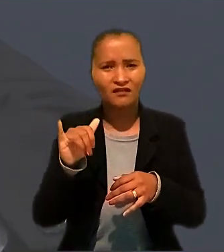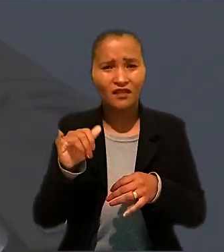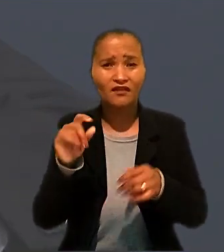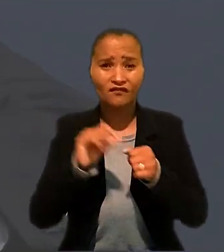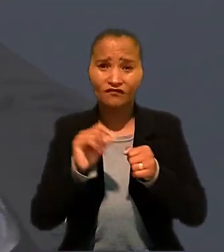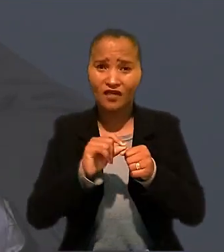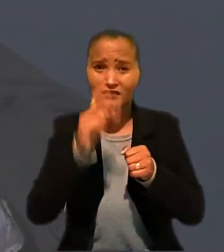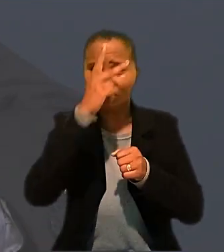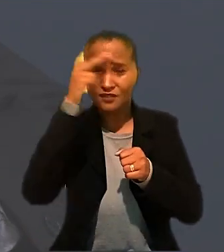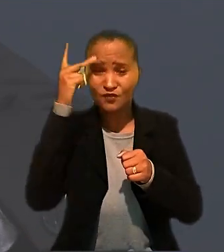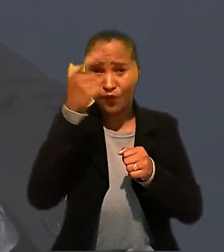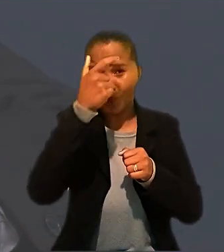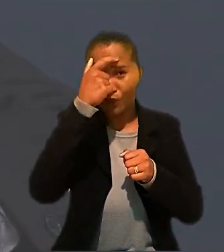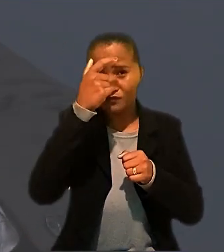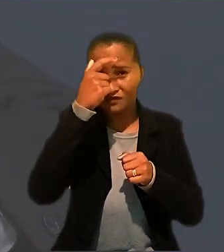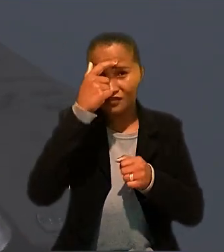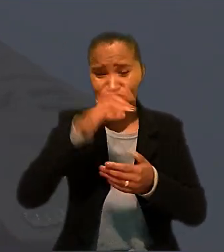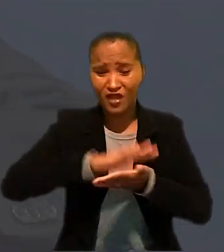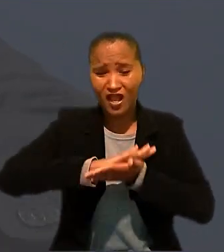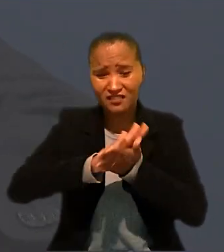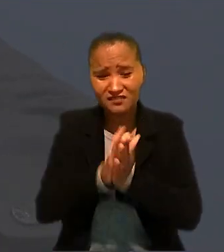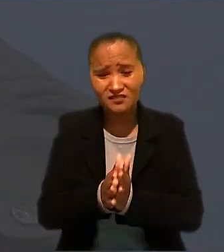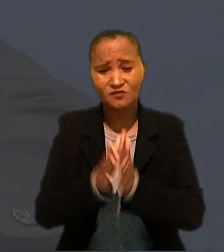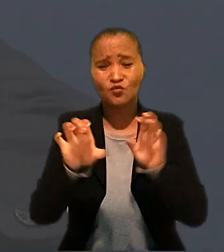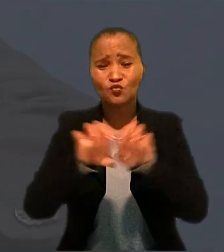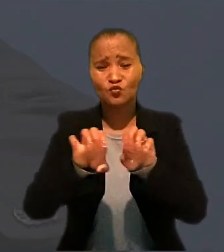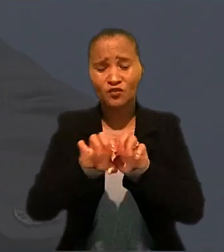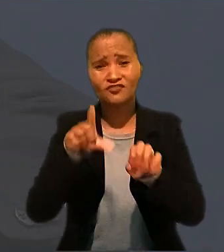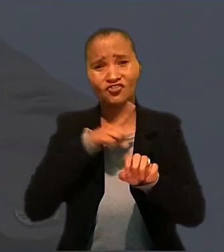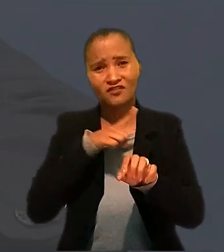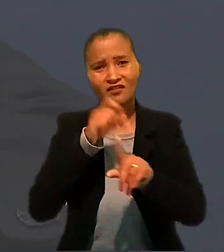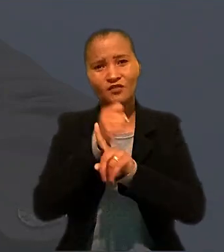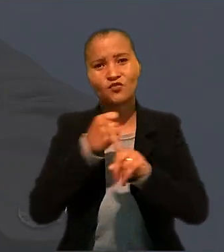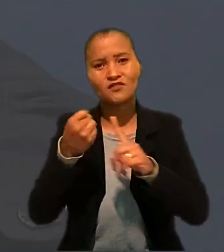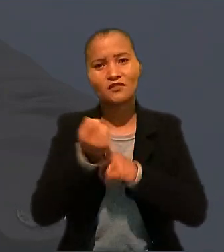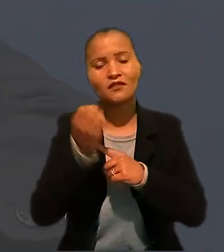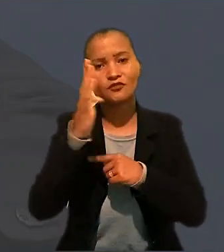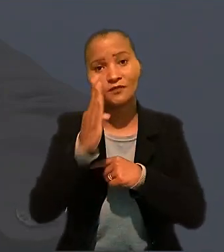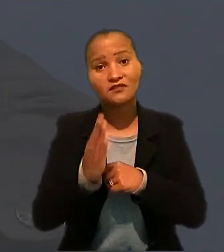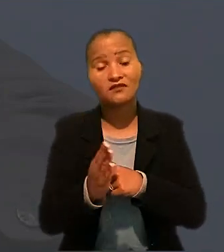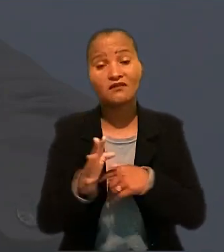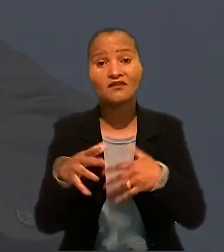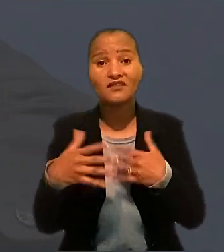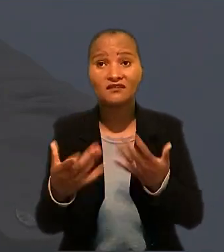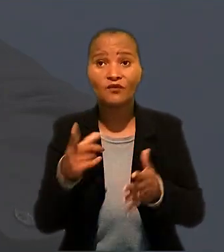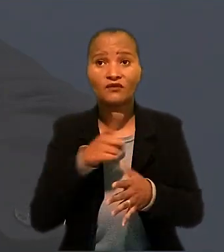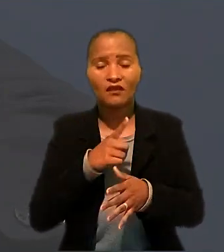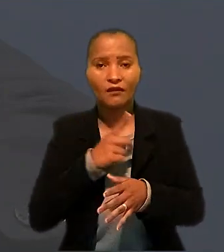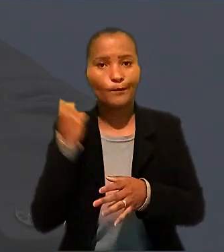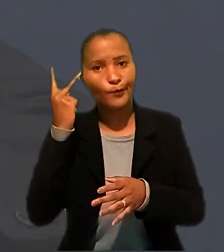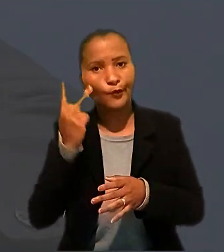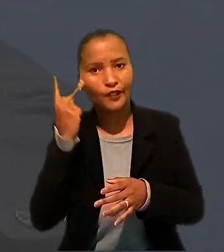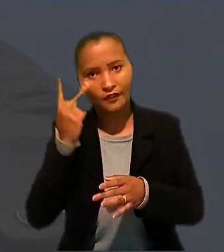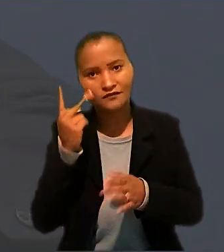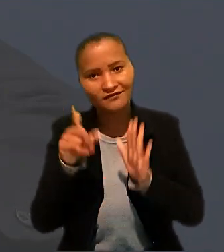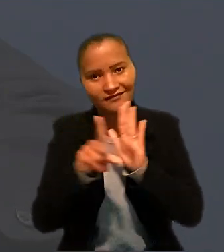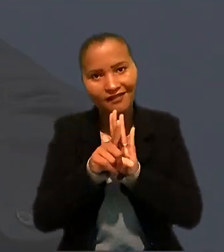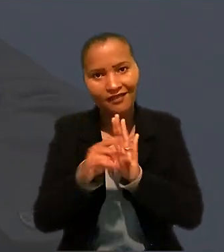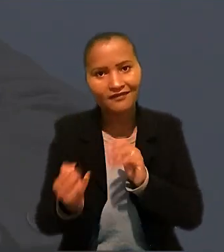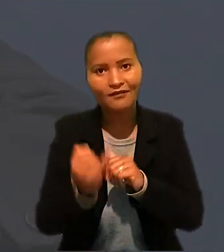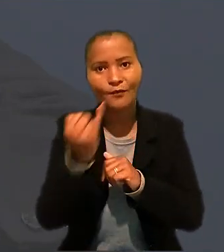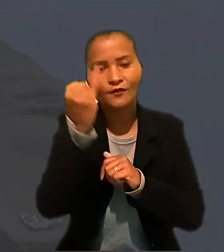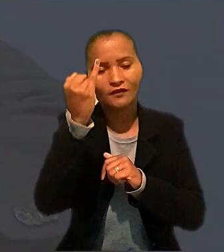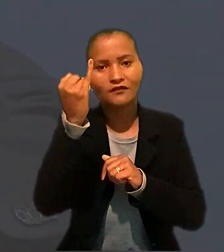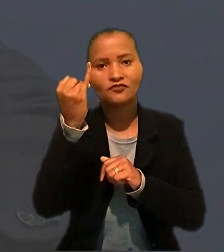pessoas conscientes desse racismo estruturante que tem na nossa sociedade brasileira. Então são políticas importantes do judiciário que